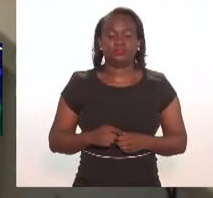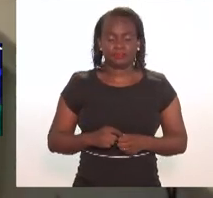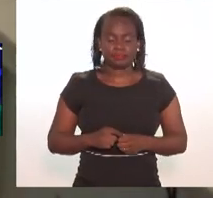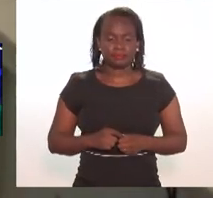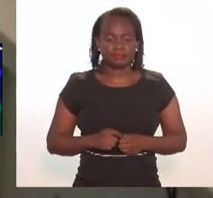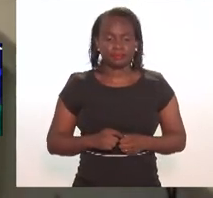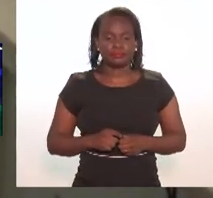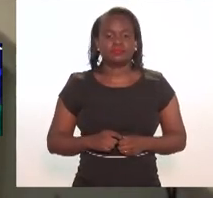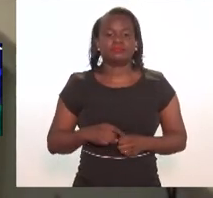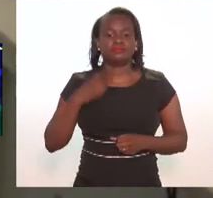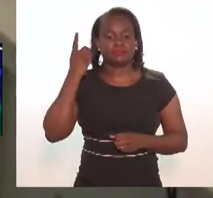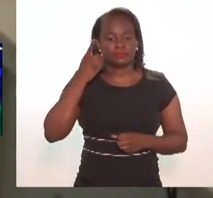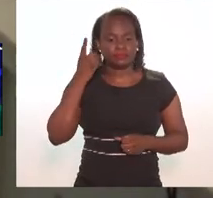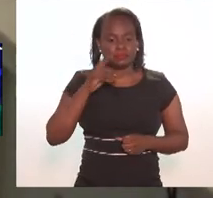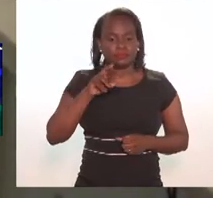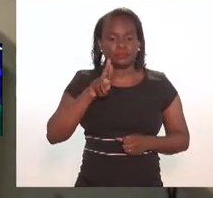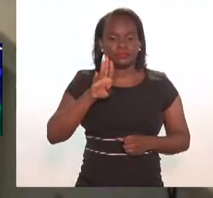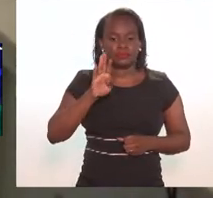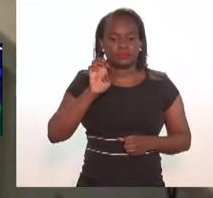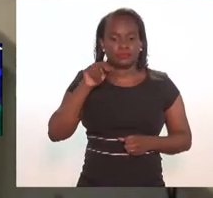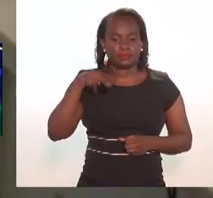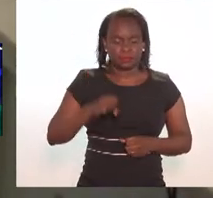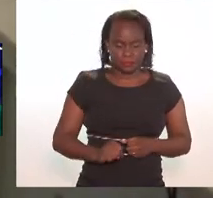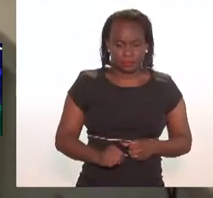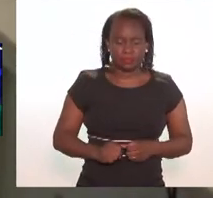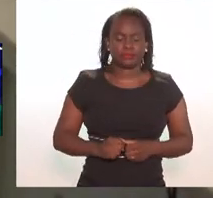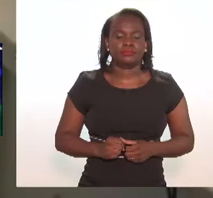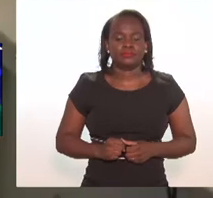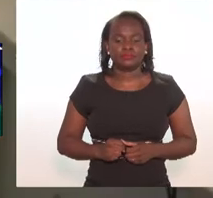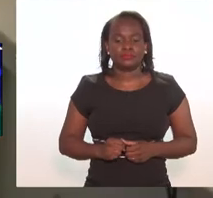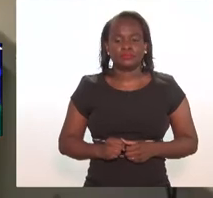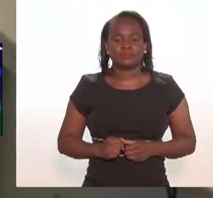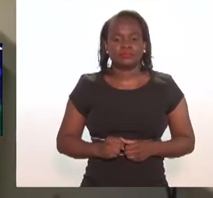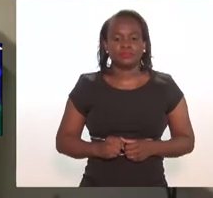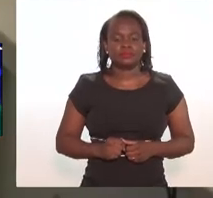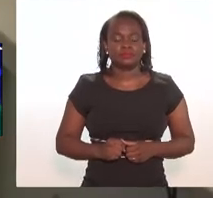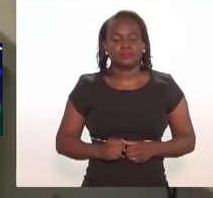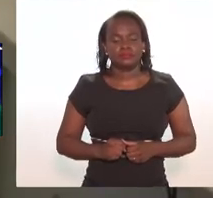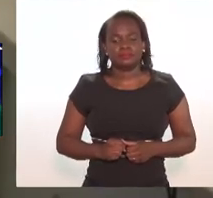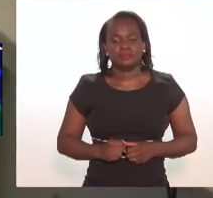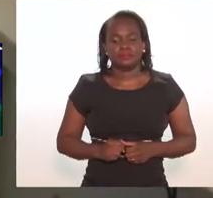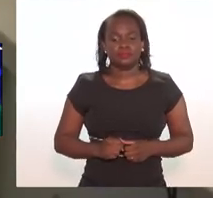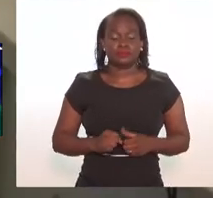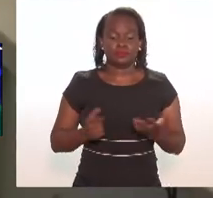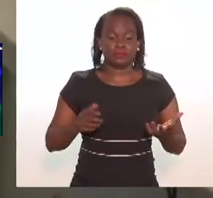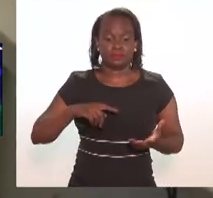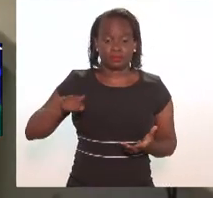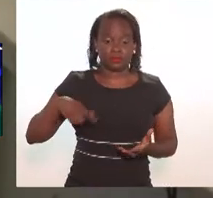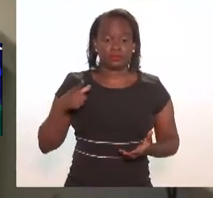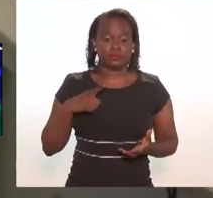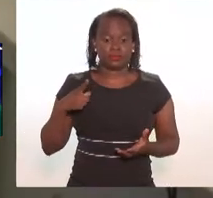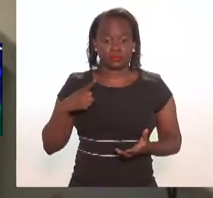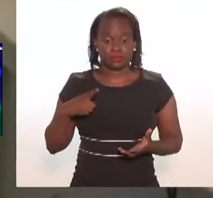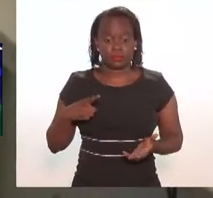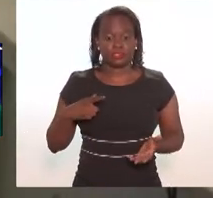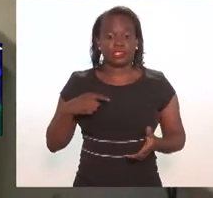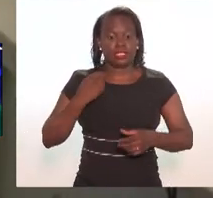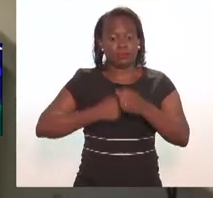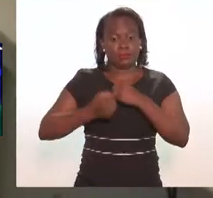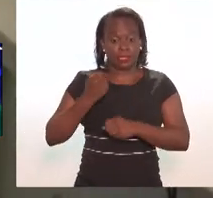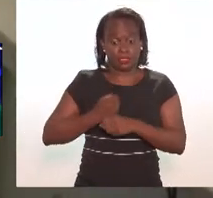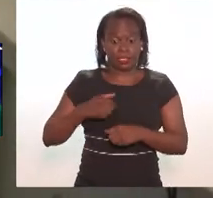deputado Rubens Montempo, E nós temos, desde o